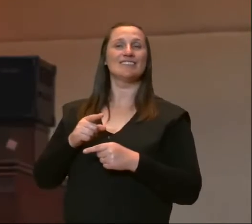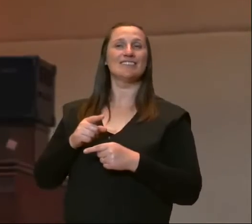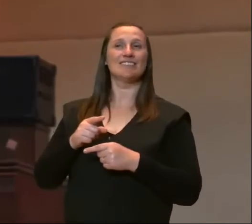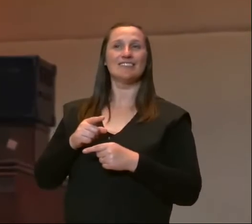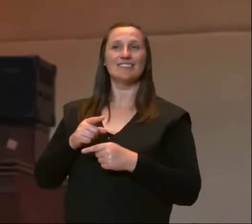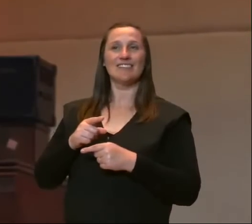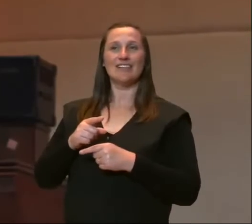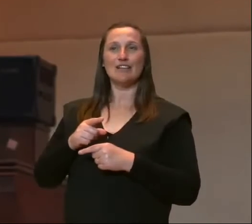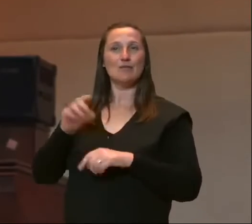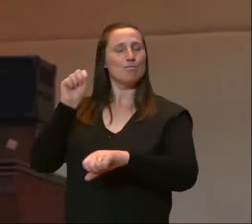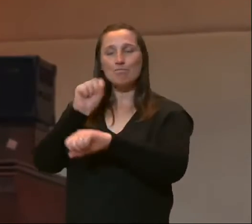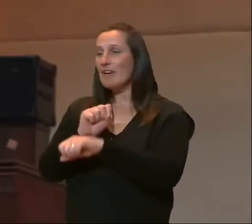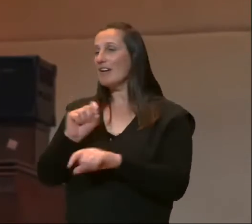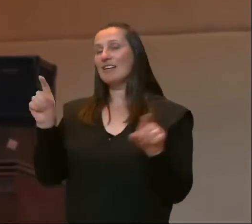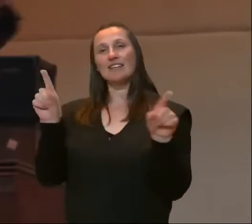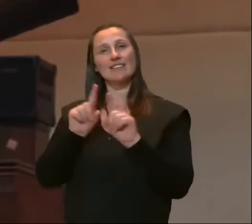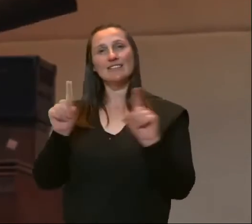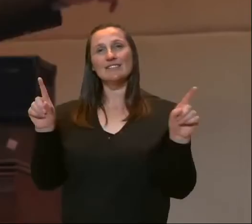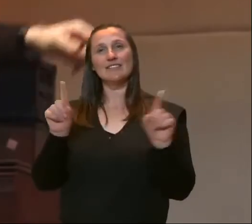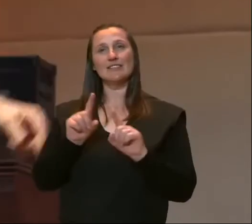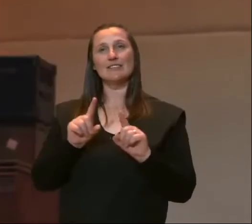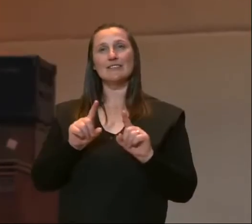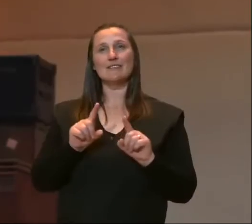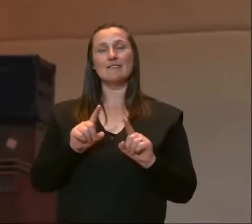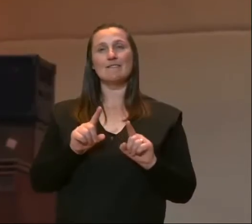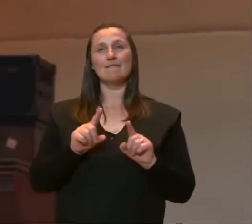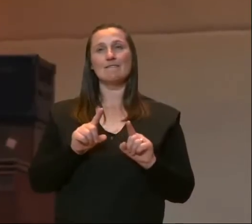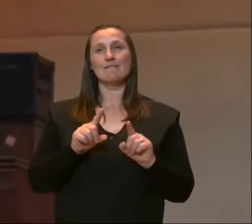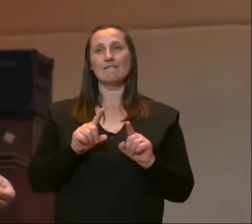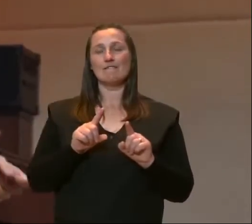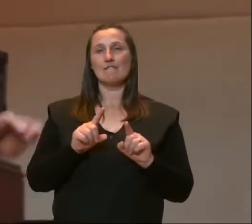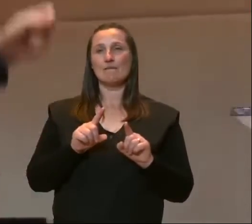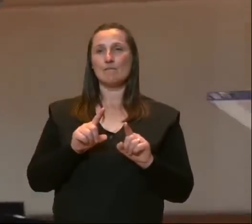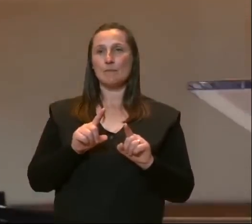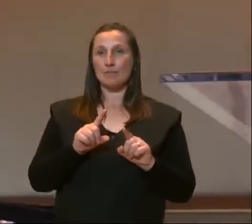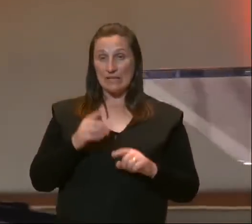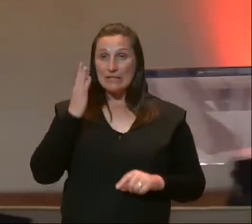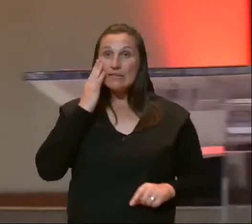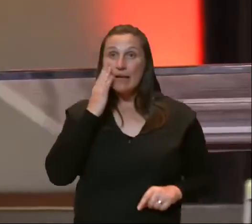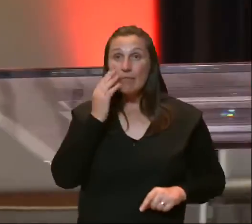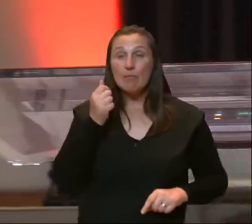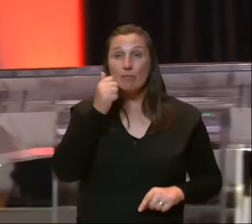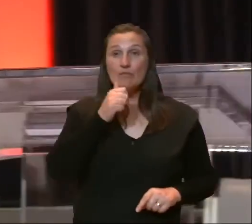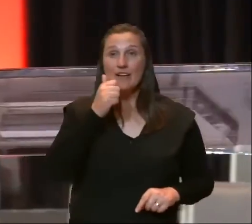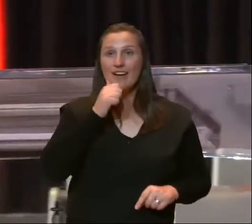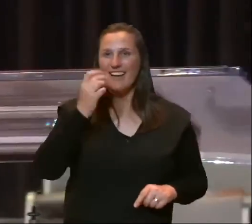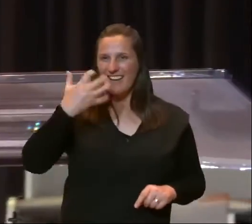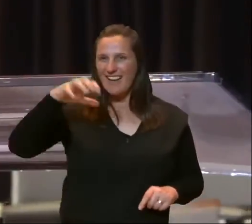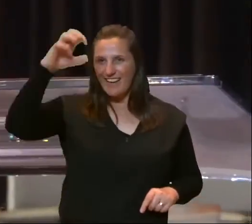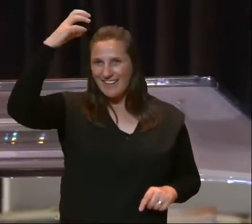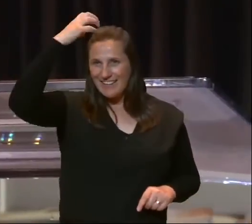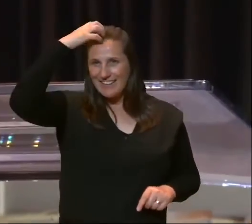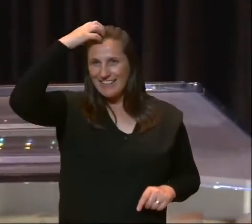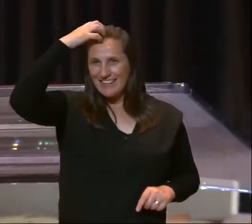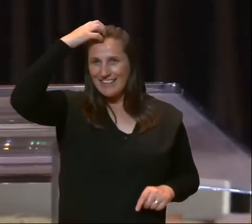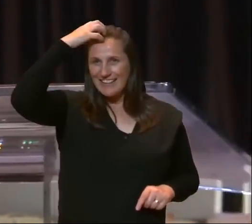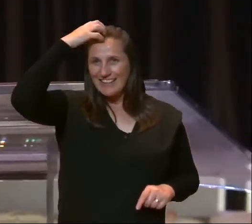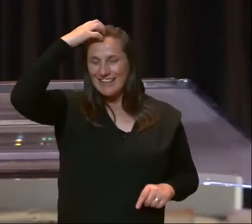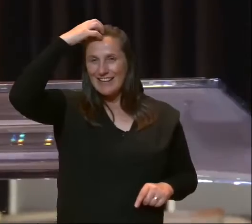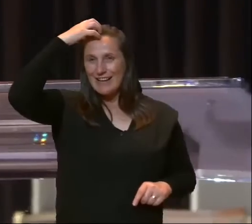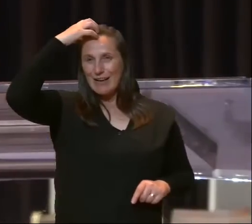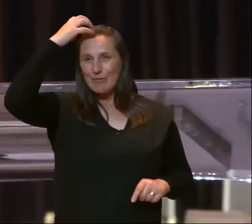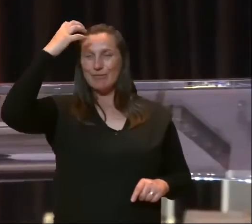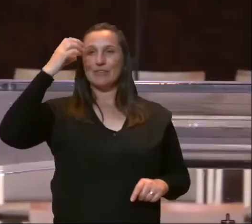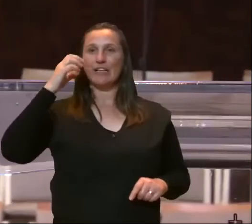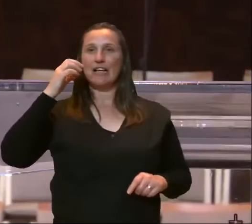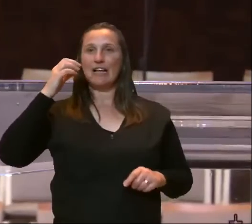não para. A Thalita estava falando comigo aqui, a rainha, tinha uma música quando tocava, ela tirava a